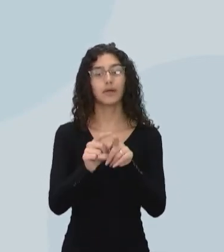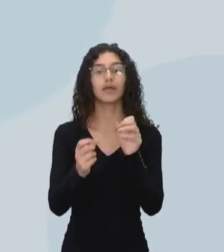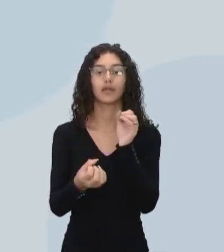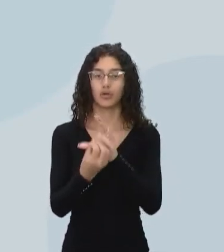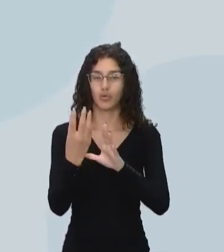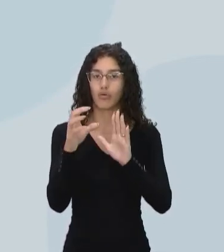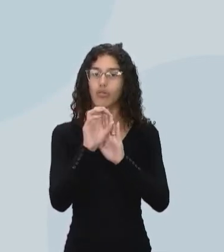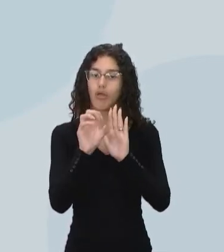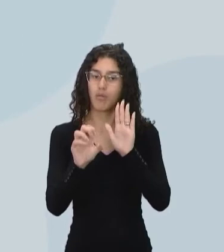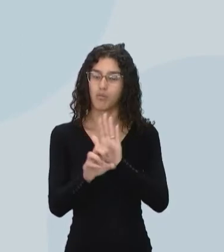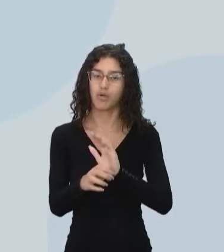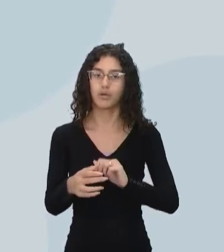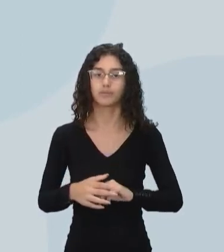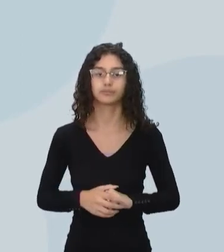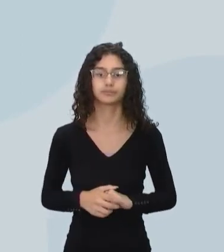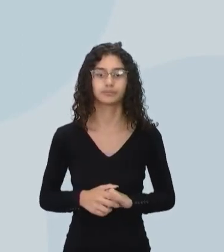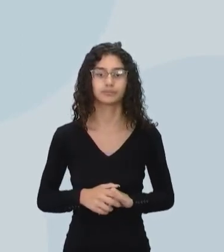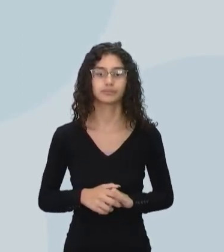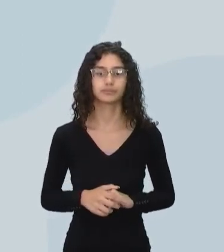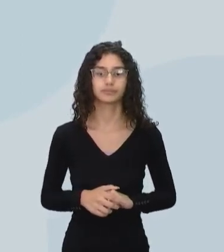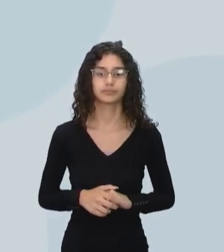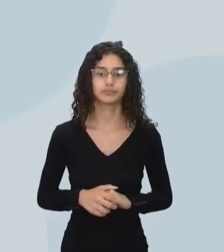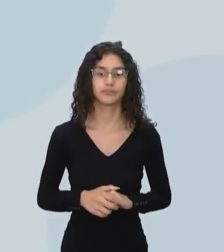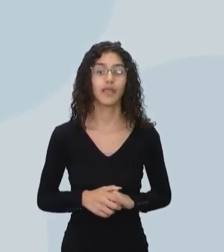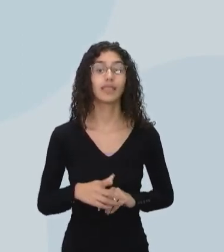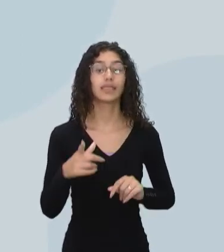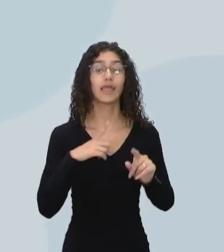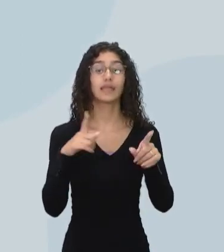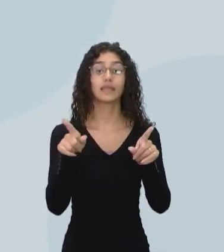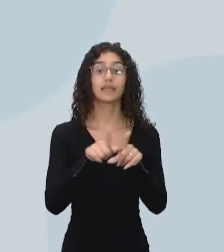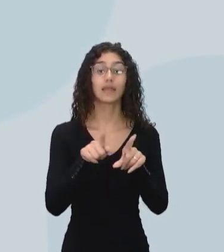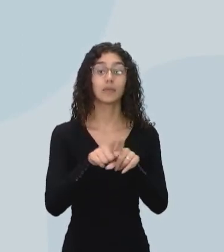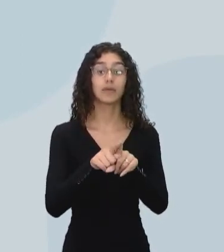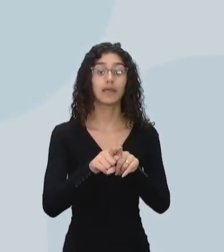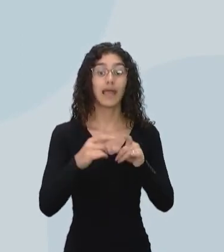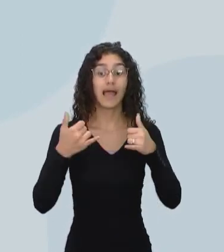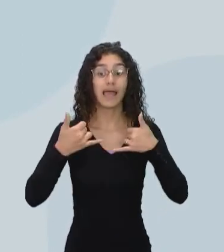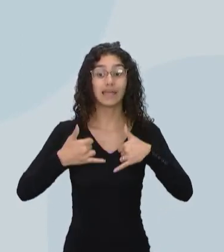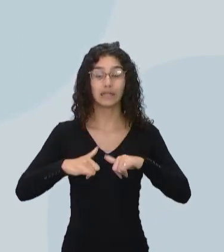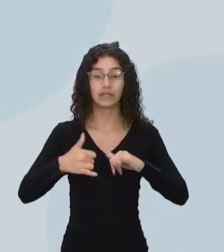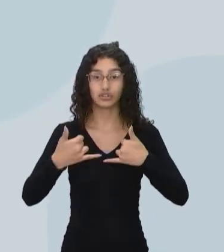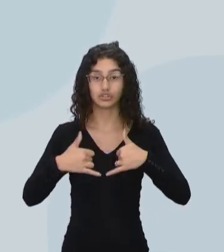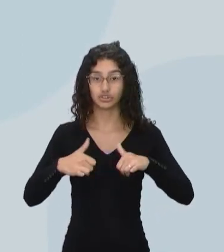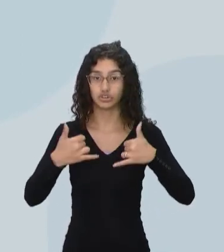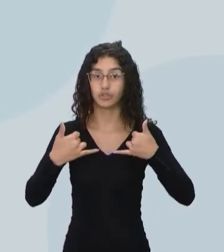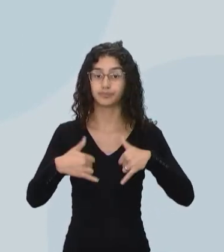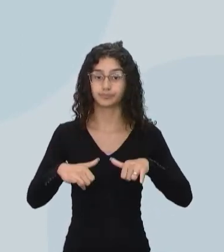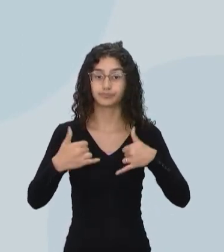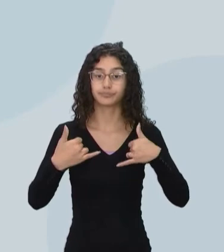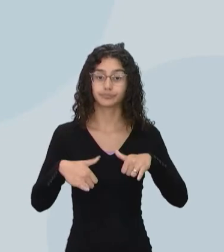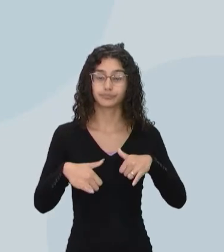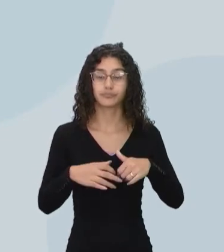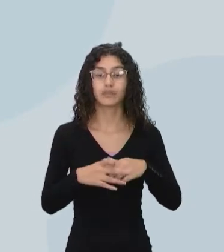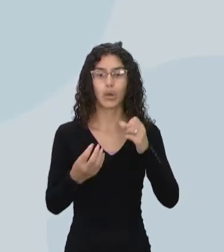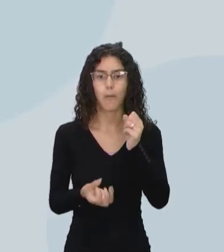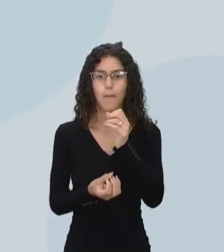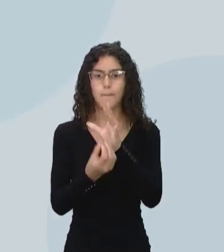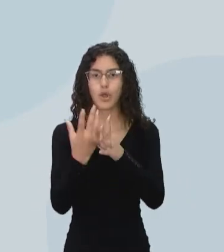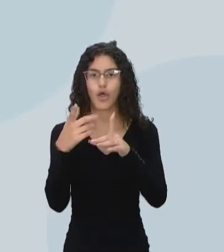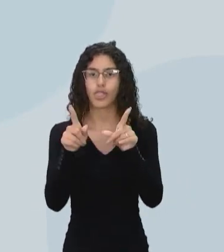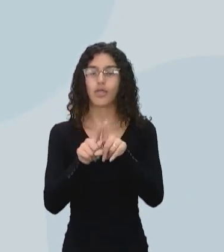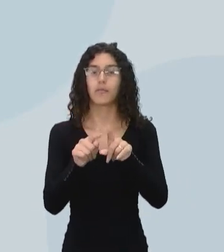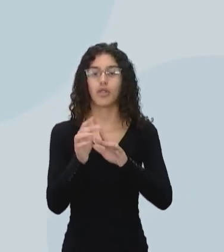nessa época. Vamos avançar. Nós também temos a energia elétrica, a lâmpada elétrica que surge